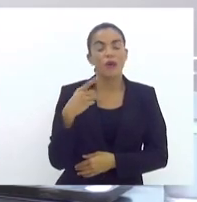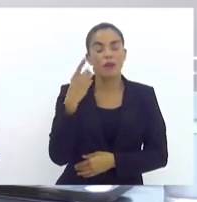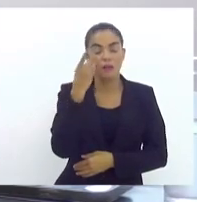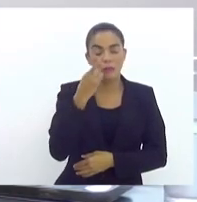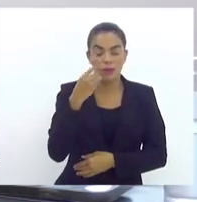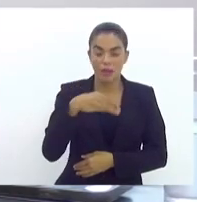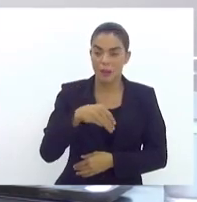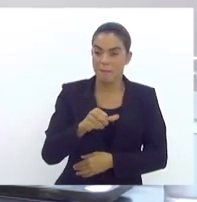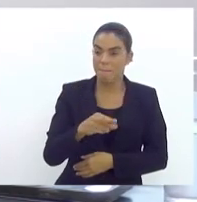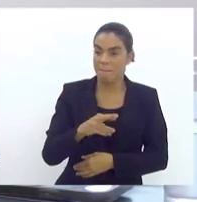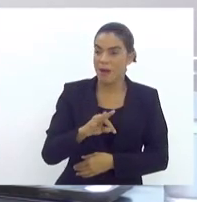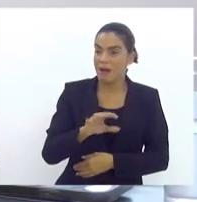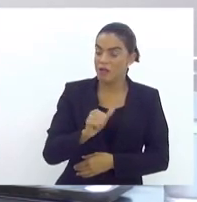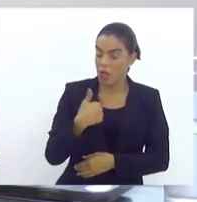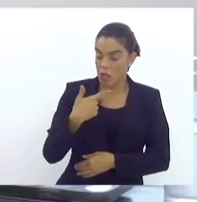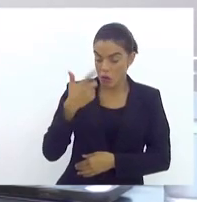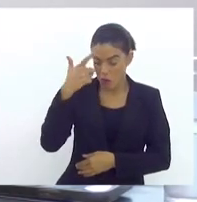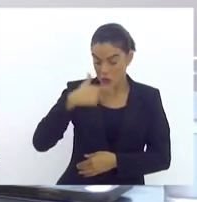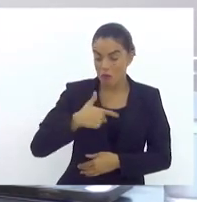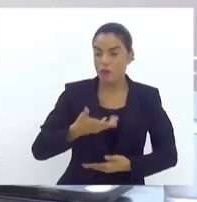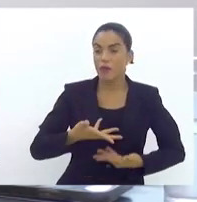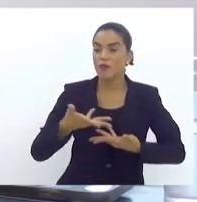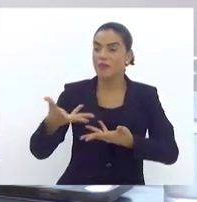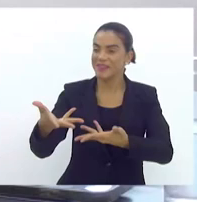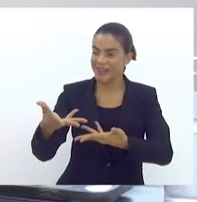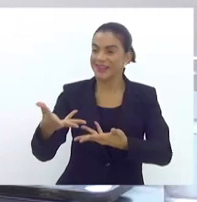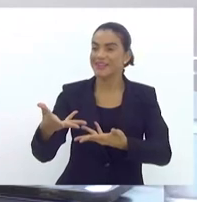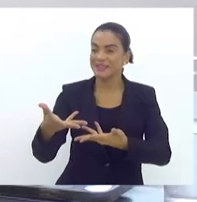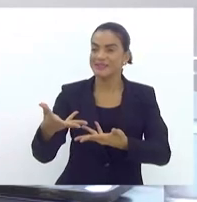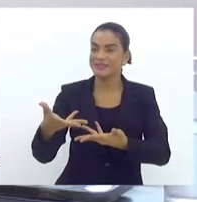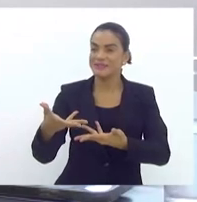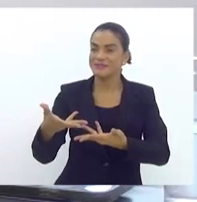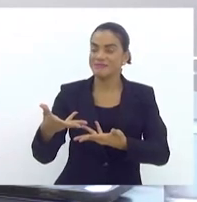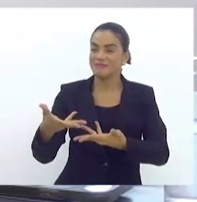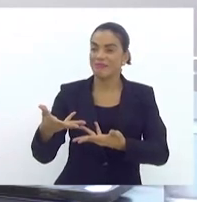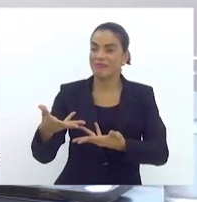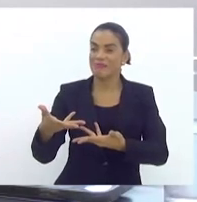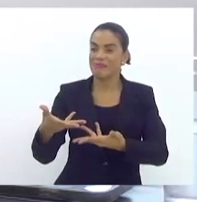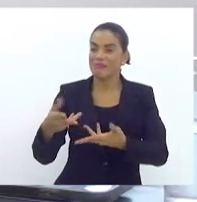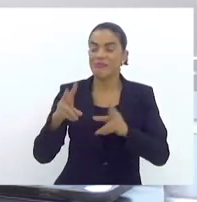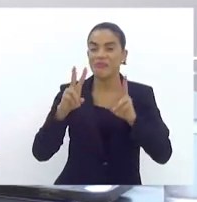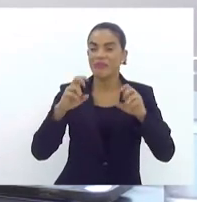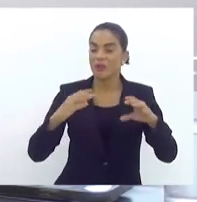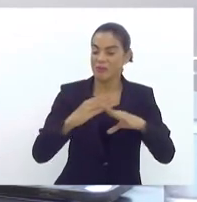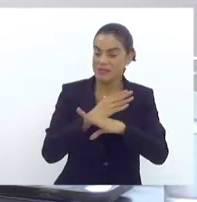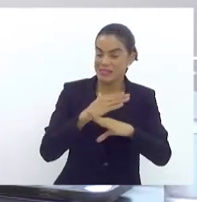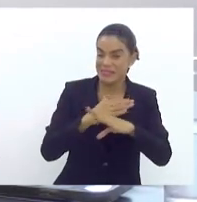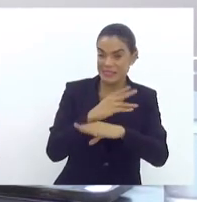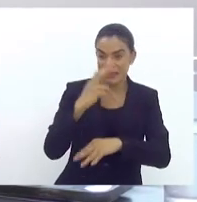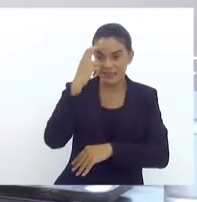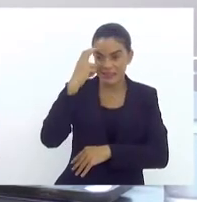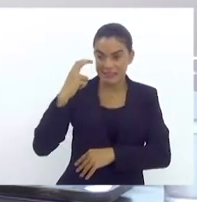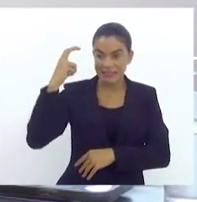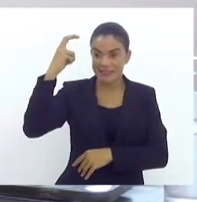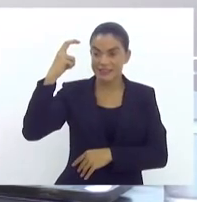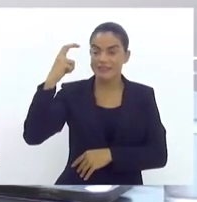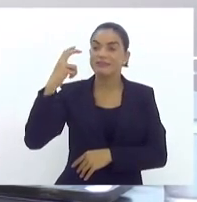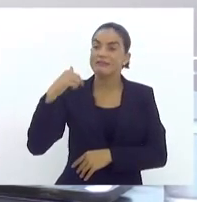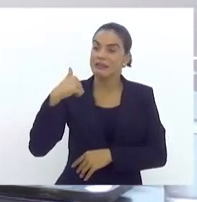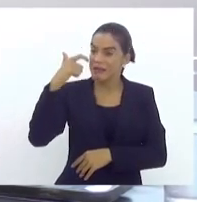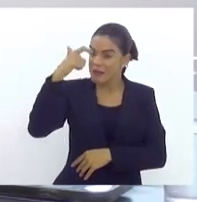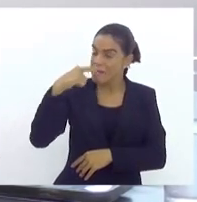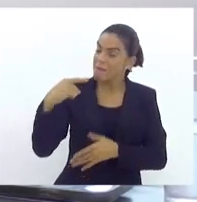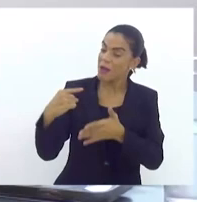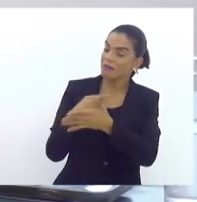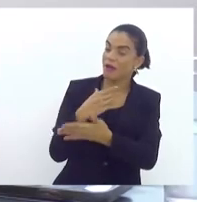eu fui convidado fazer uma palestra sobre esse cidades inteligentes E aí eu fui até